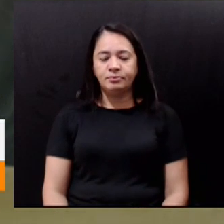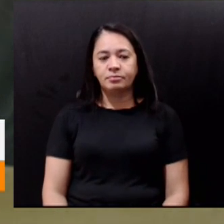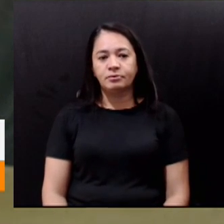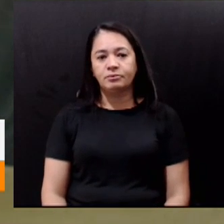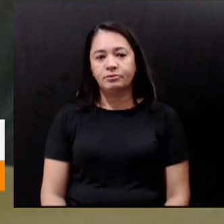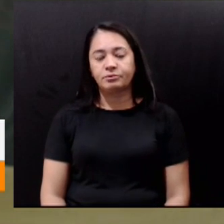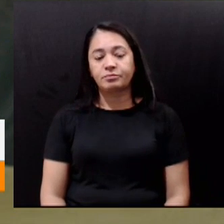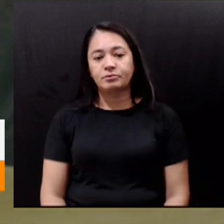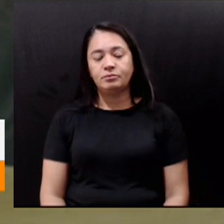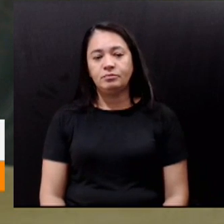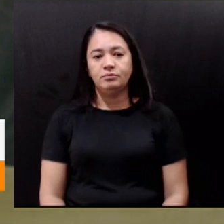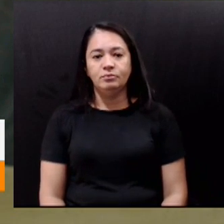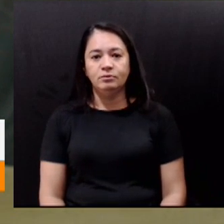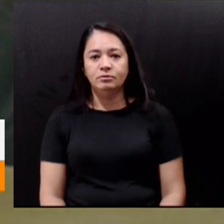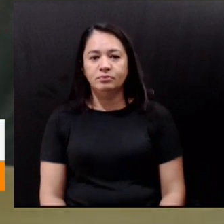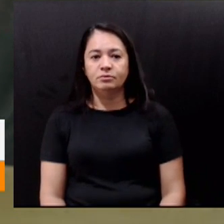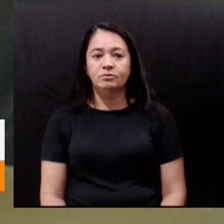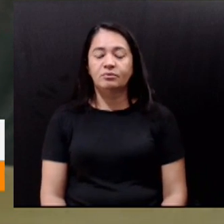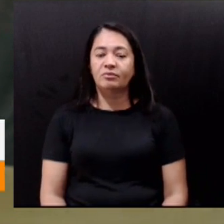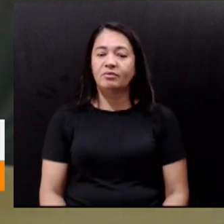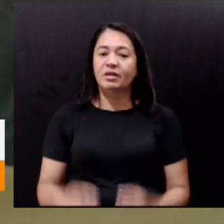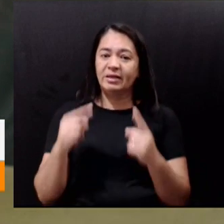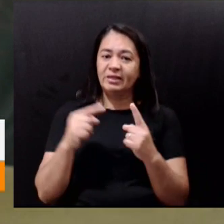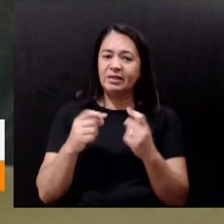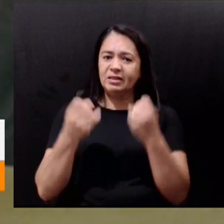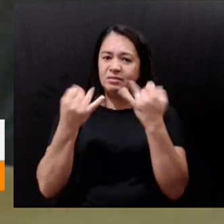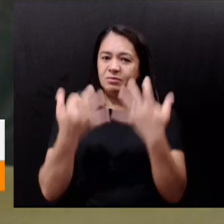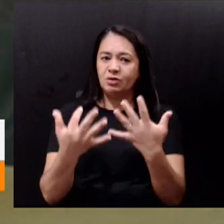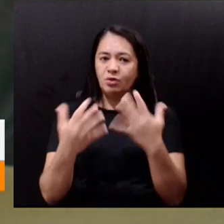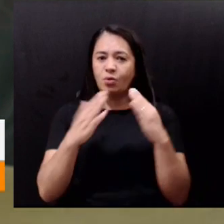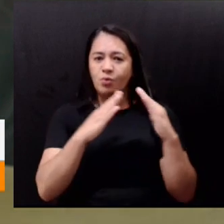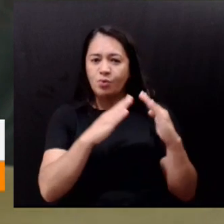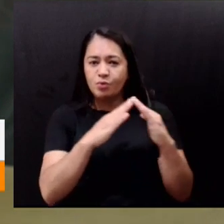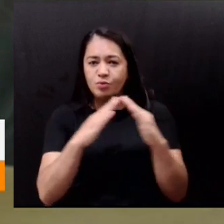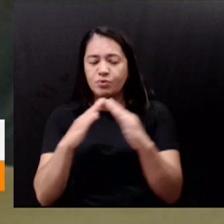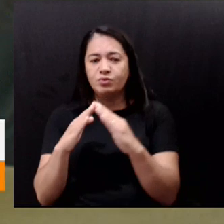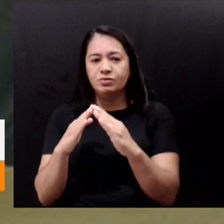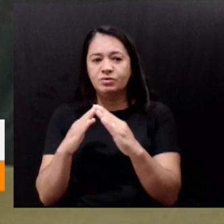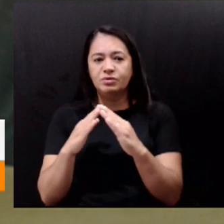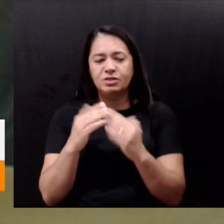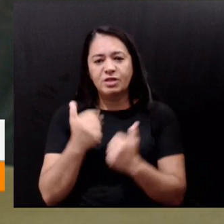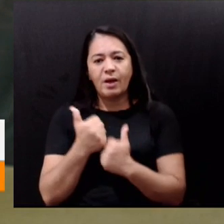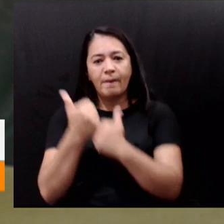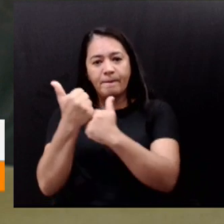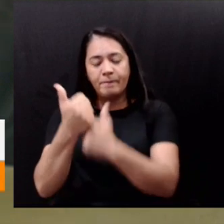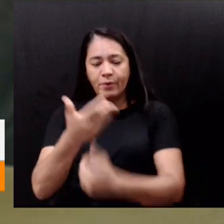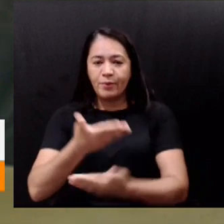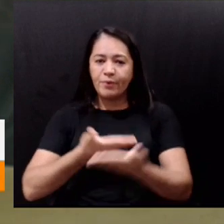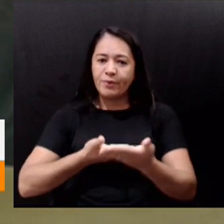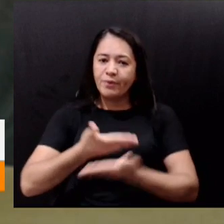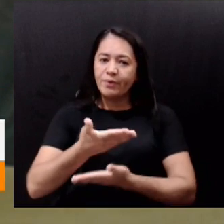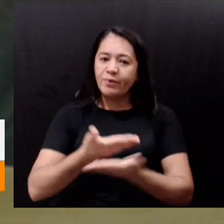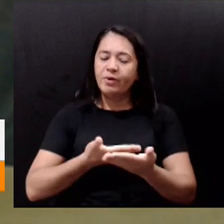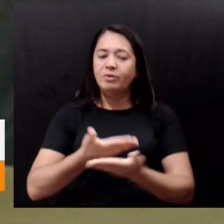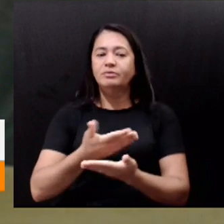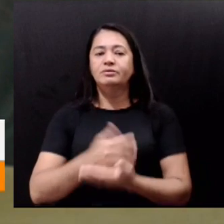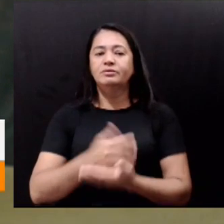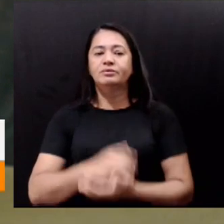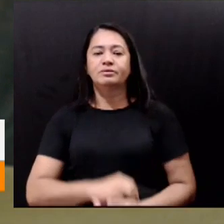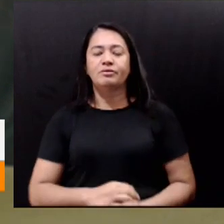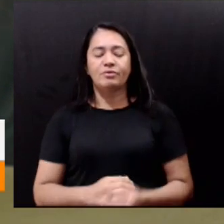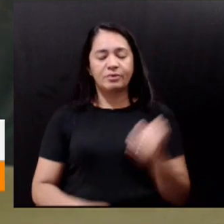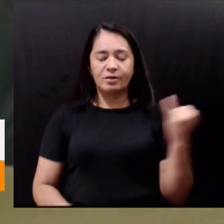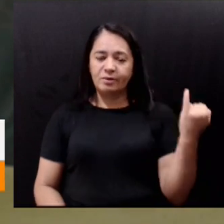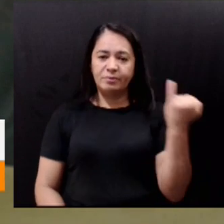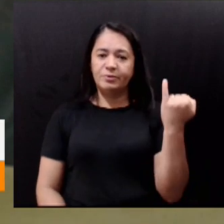o Fagner pontuou de vizinhos que ainda dão suporte uns para os outros, isso é importante demais.